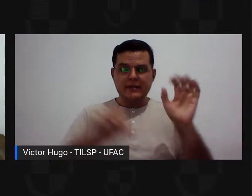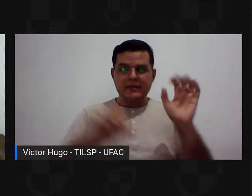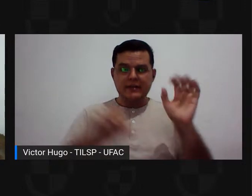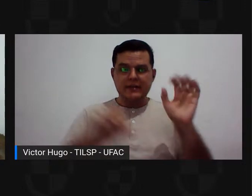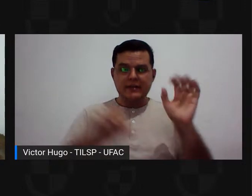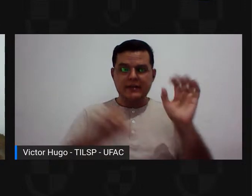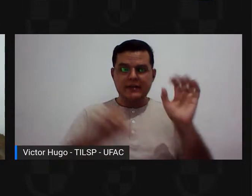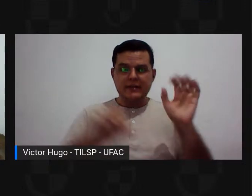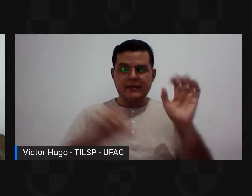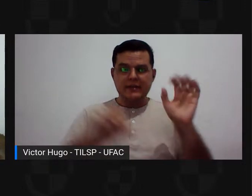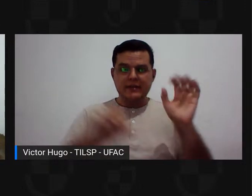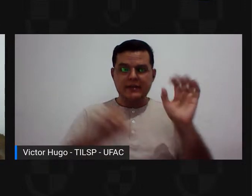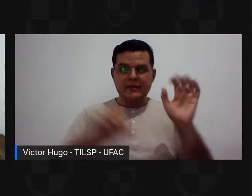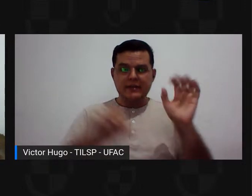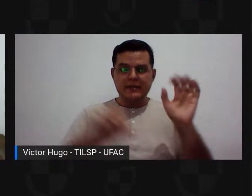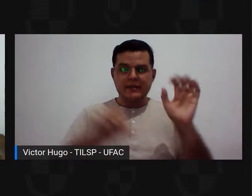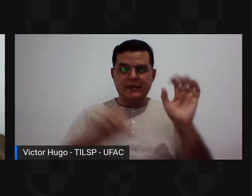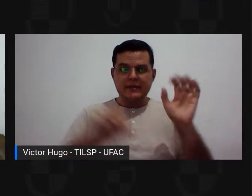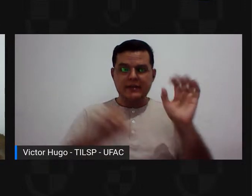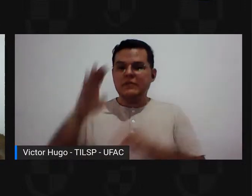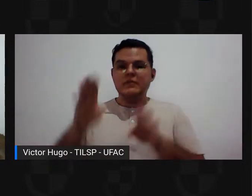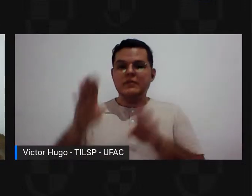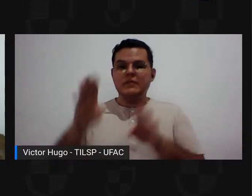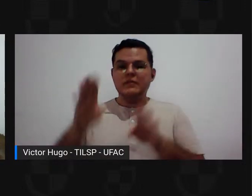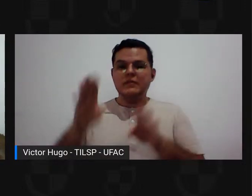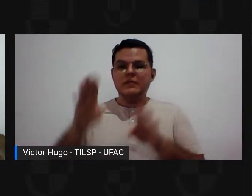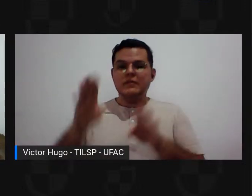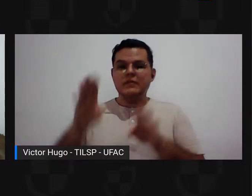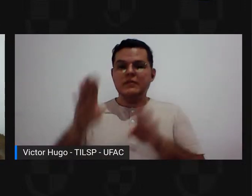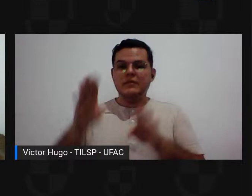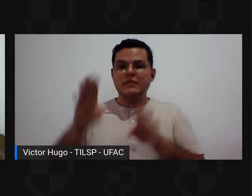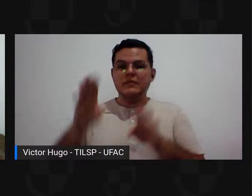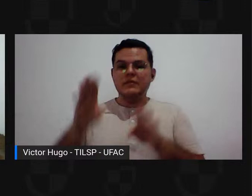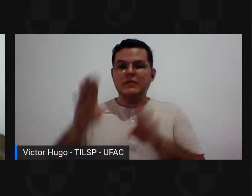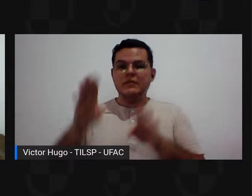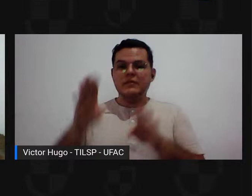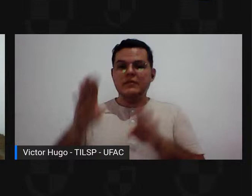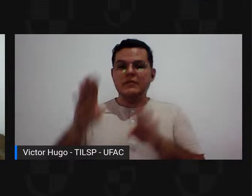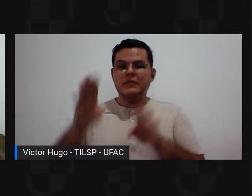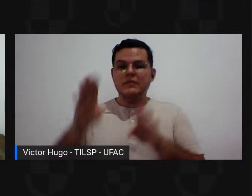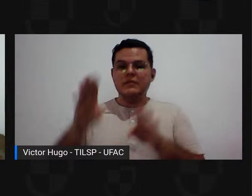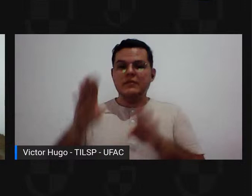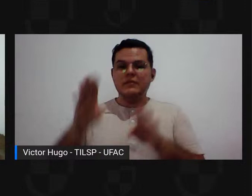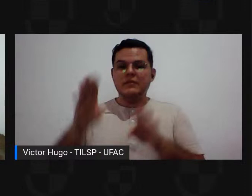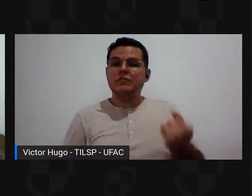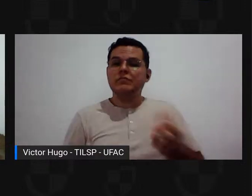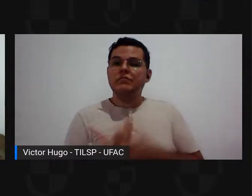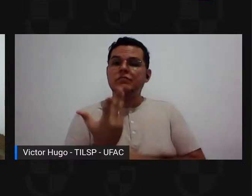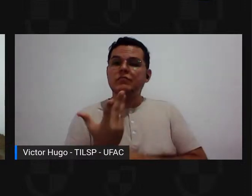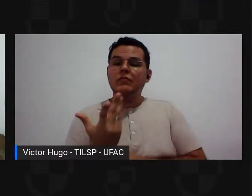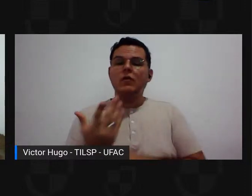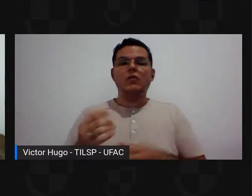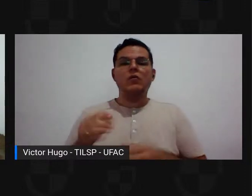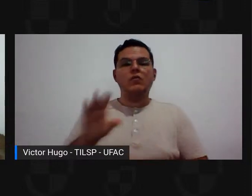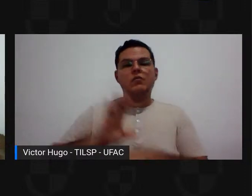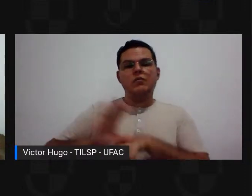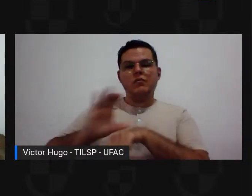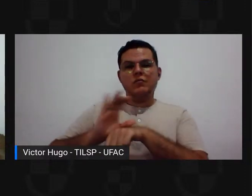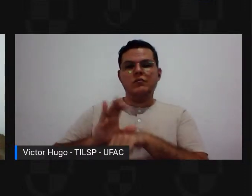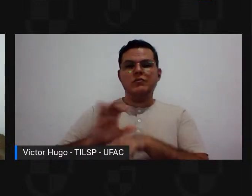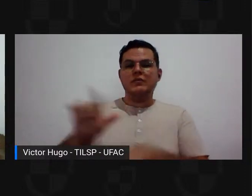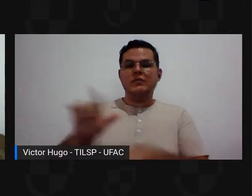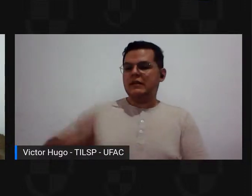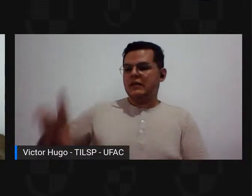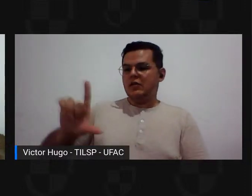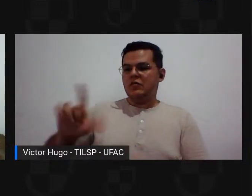Desse projeto, saiu também o curso de literatura comparada oferecida em Rio Branco, Sena Madureira e Cruzeiro do Sul,